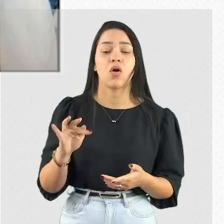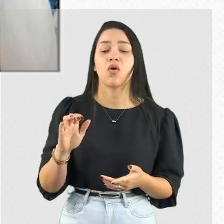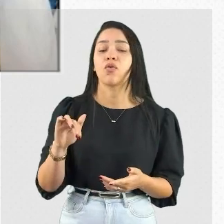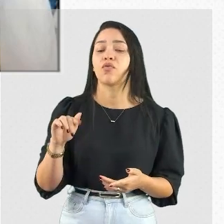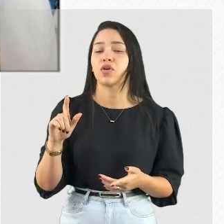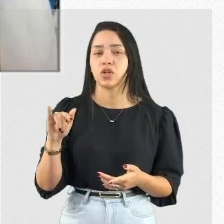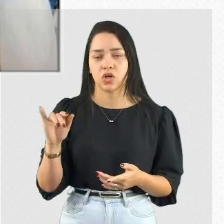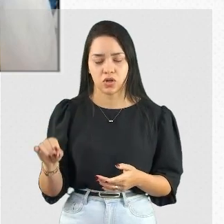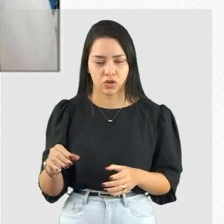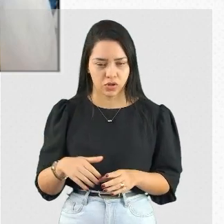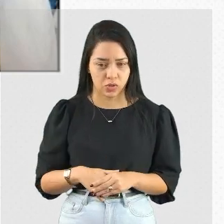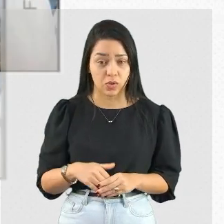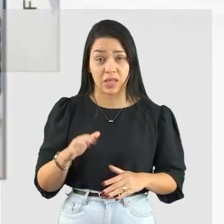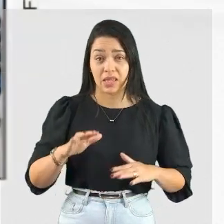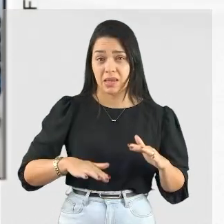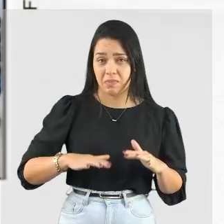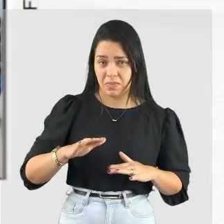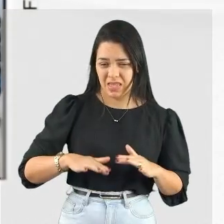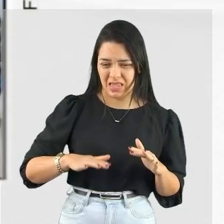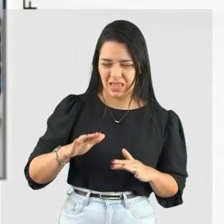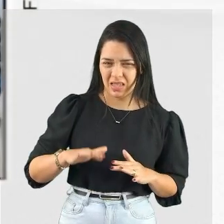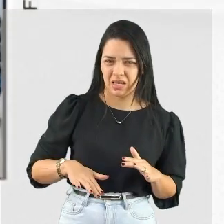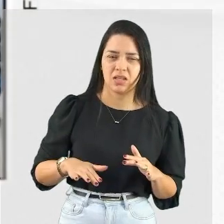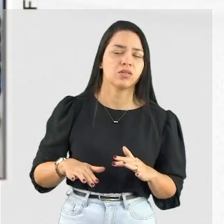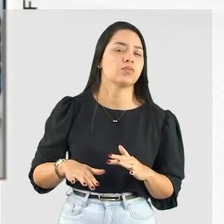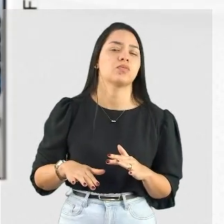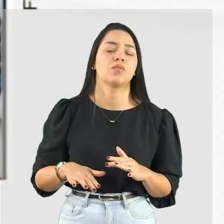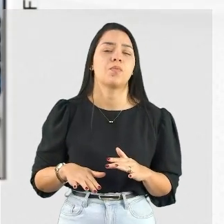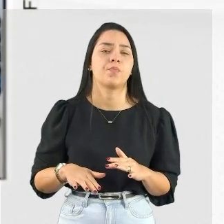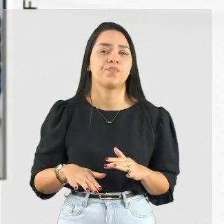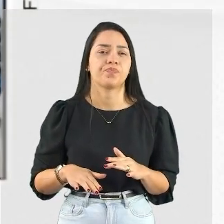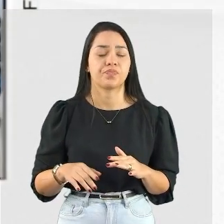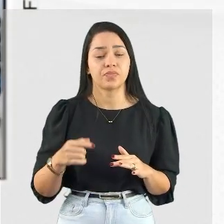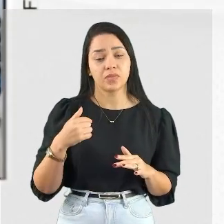desse periquito? Dependendo do